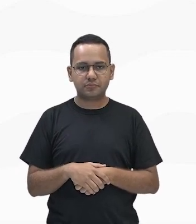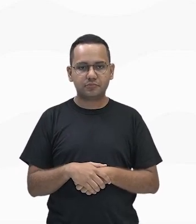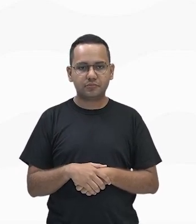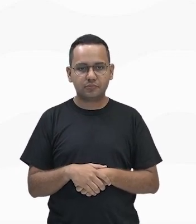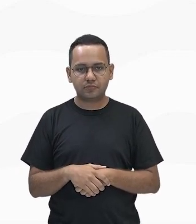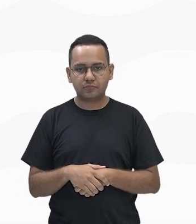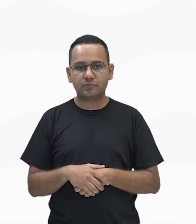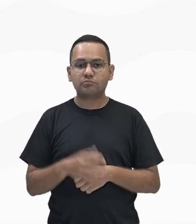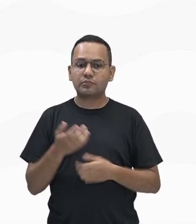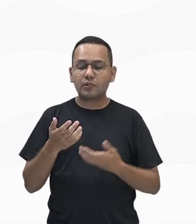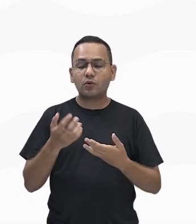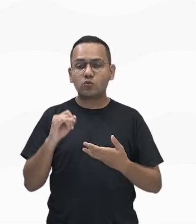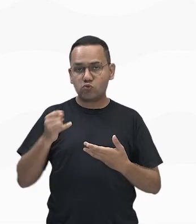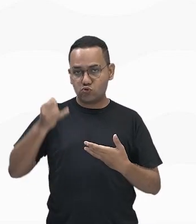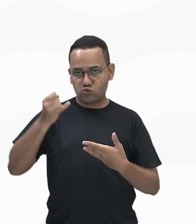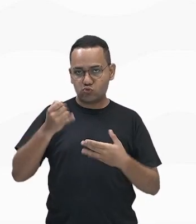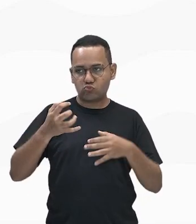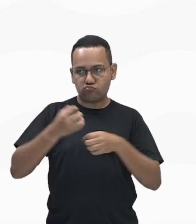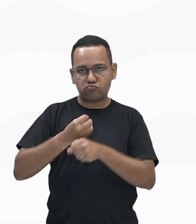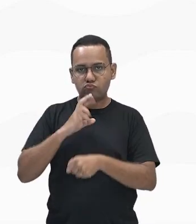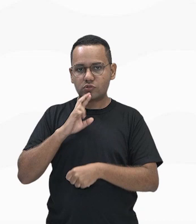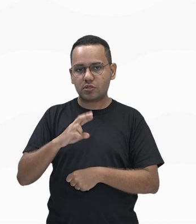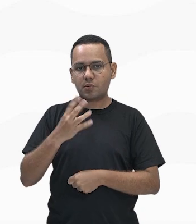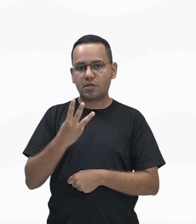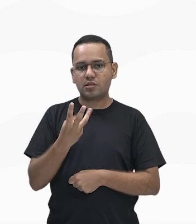R$ 38.304,26.